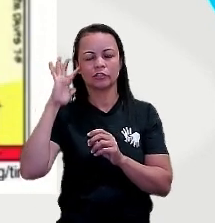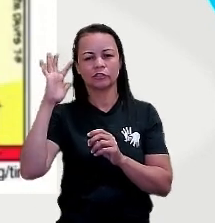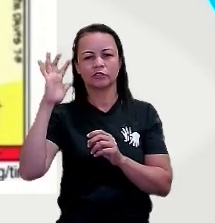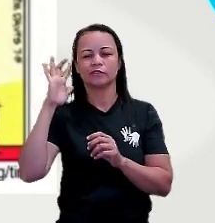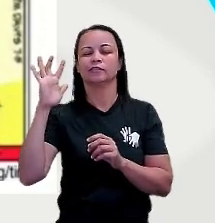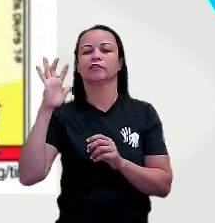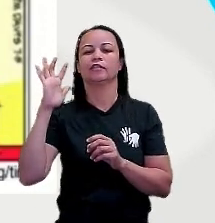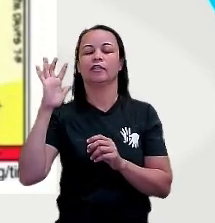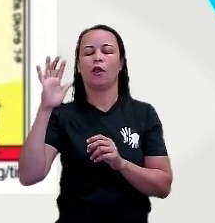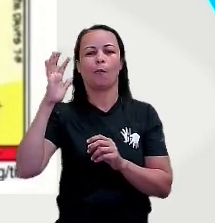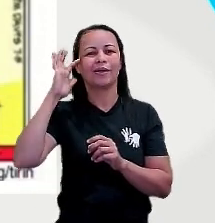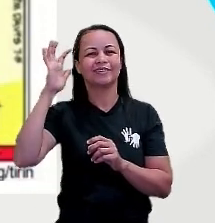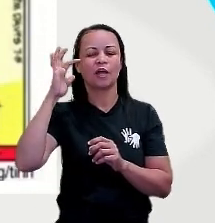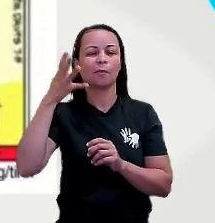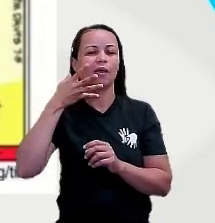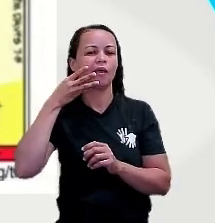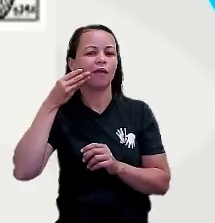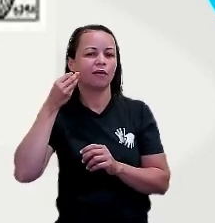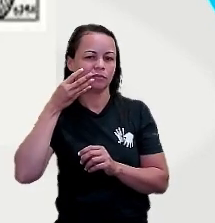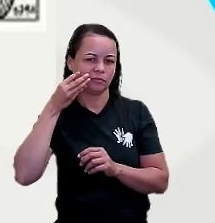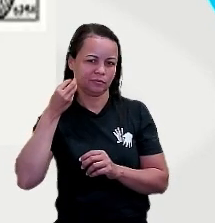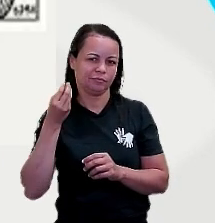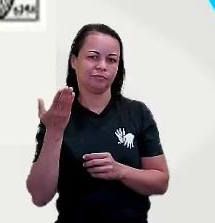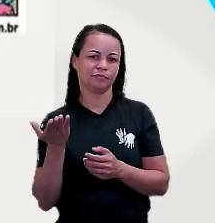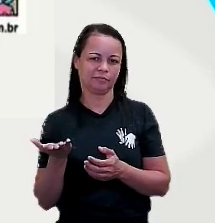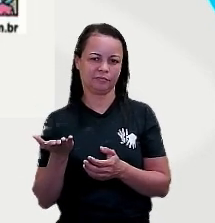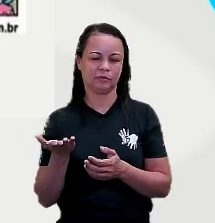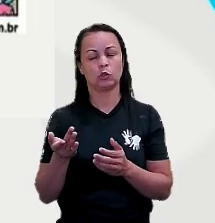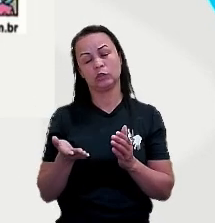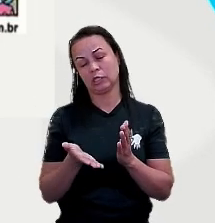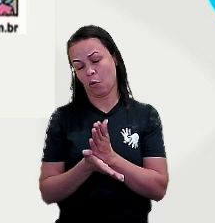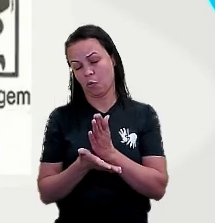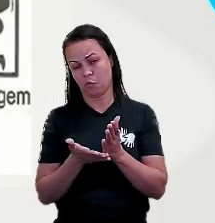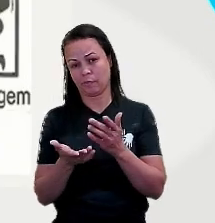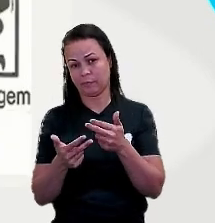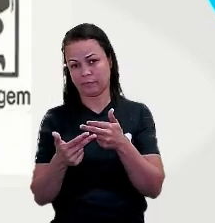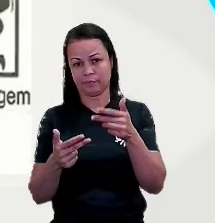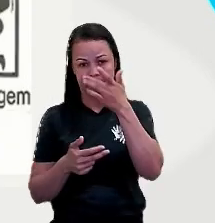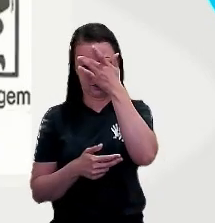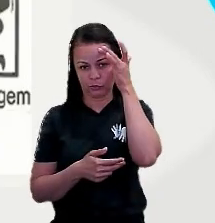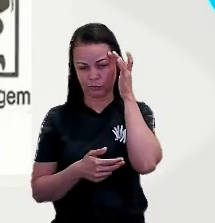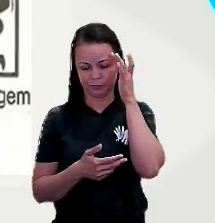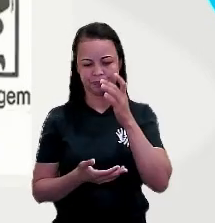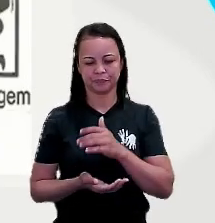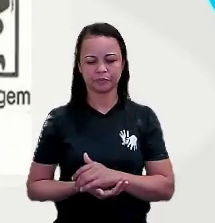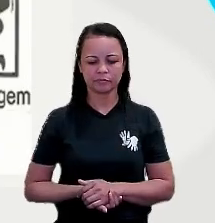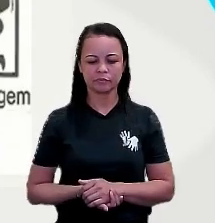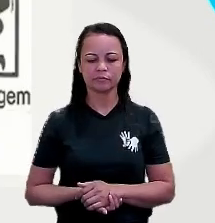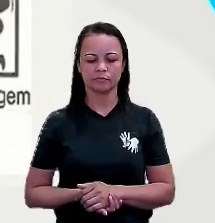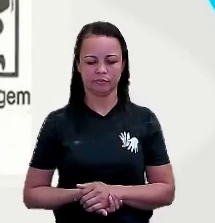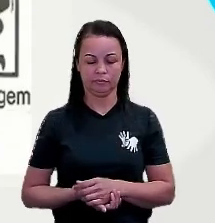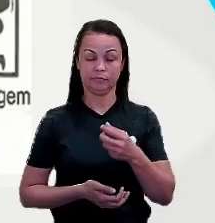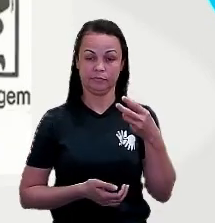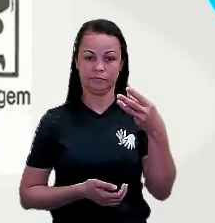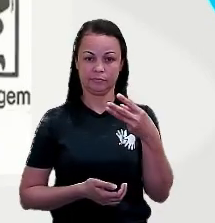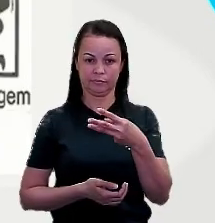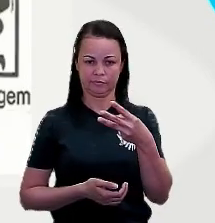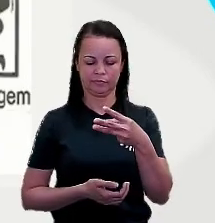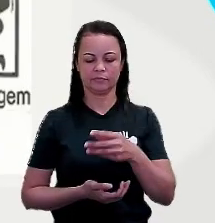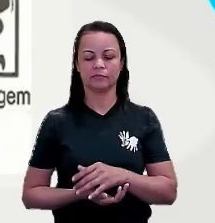várias bolinhas. Isso indica o pensamento de alguém na tirinha. É esse terceiro